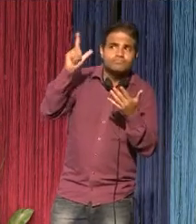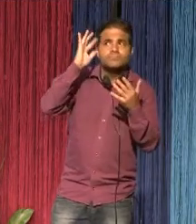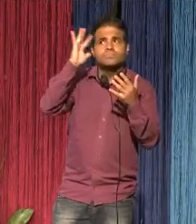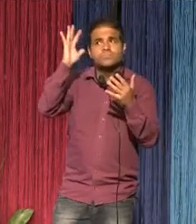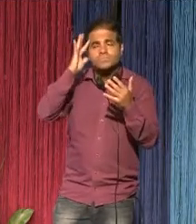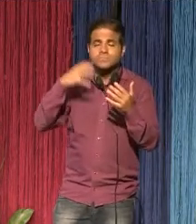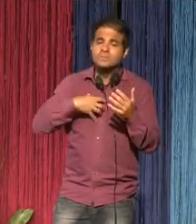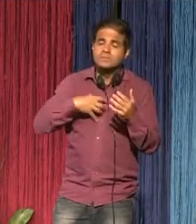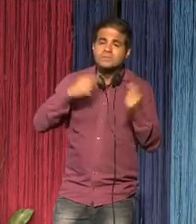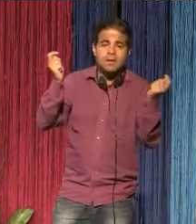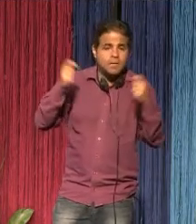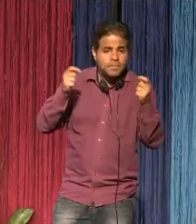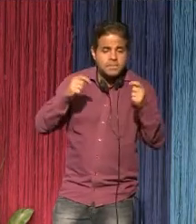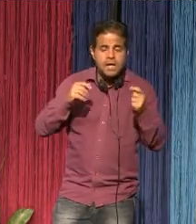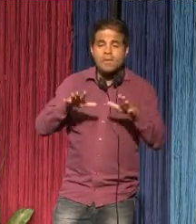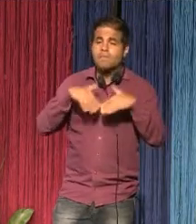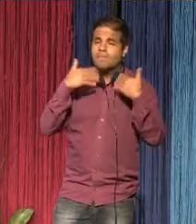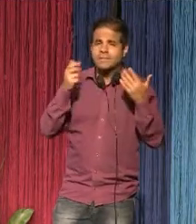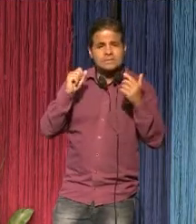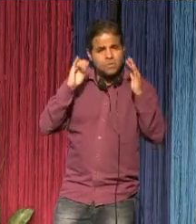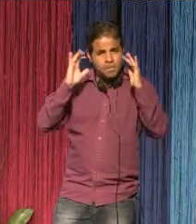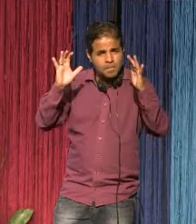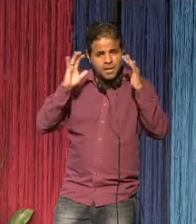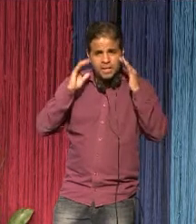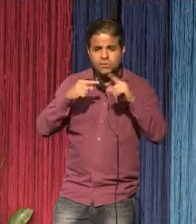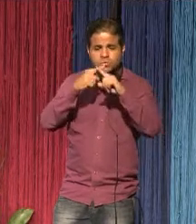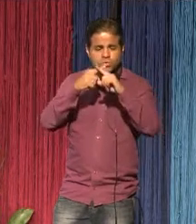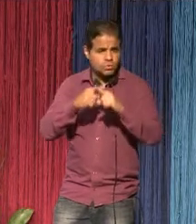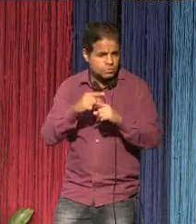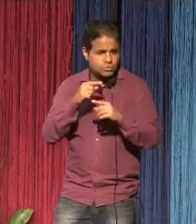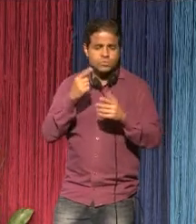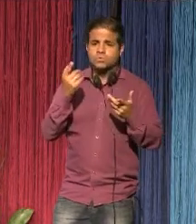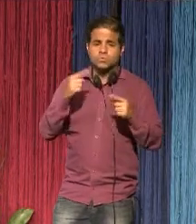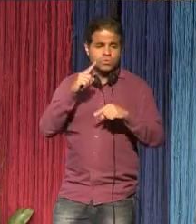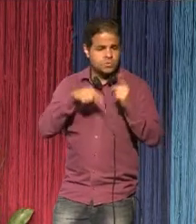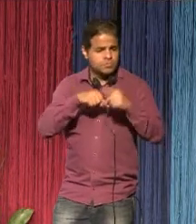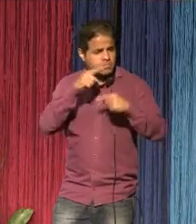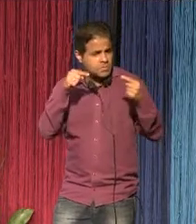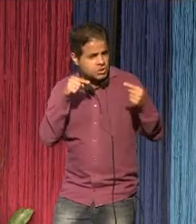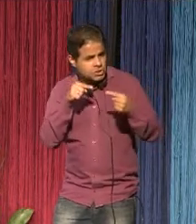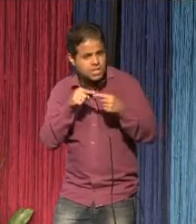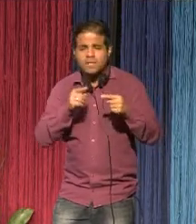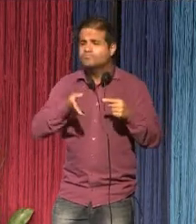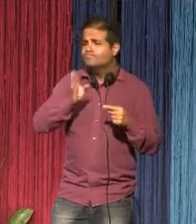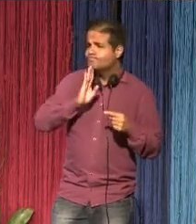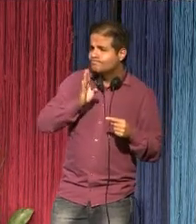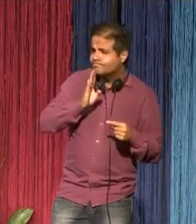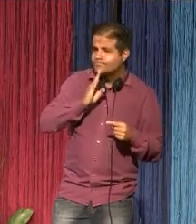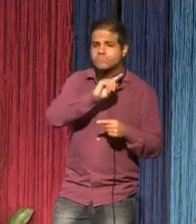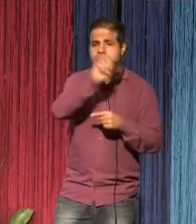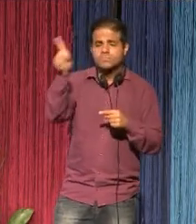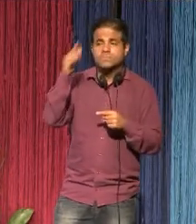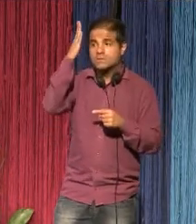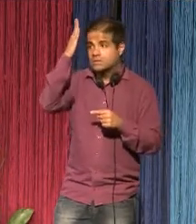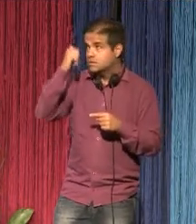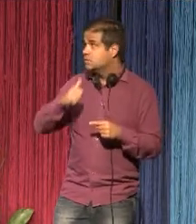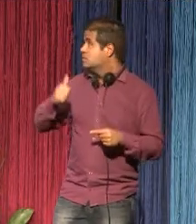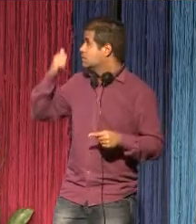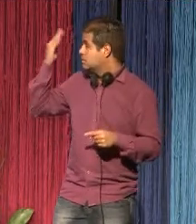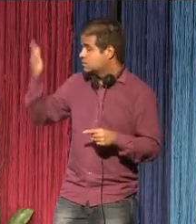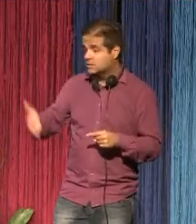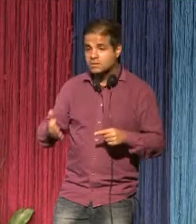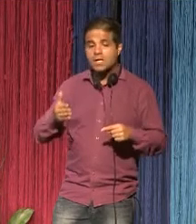pensar sobre isso. Agora, se eu penso os jogos como objetos de conhecimento, né, vocês sabem, do ponto de vista